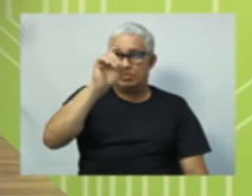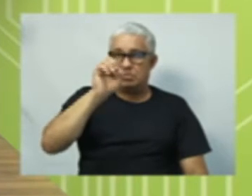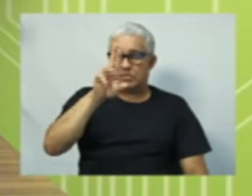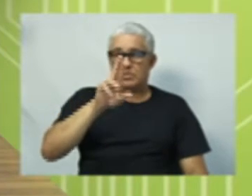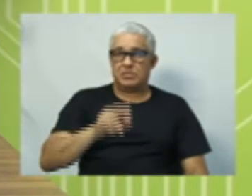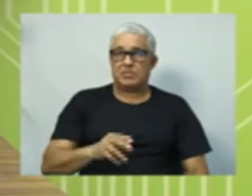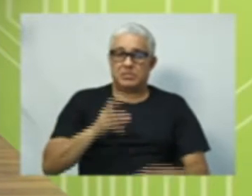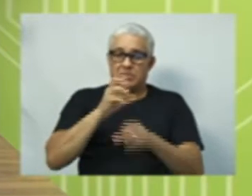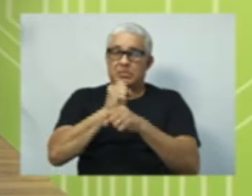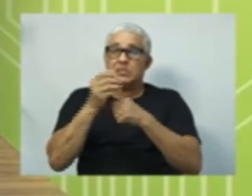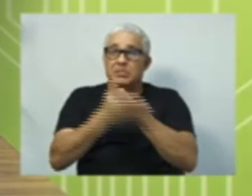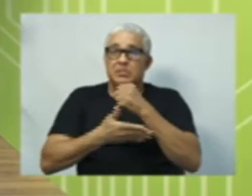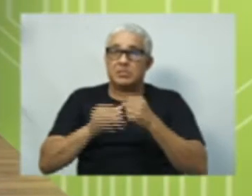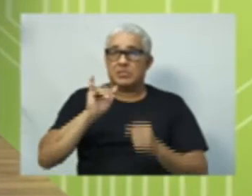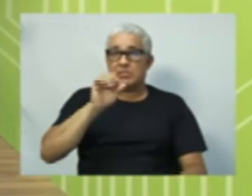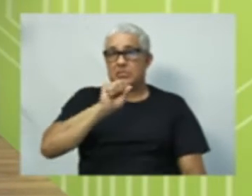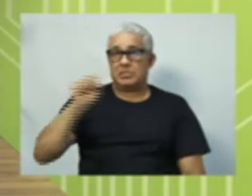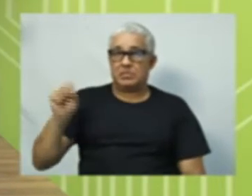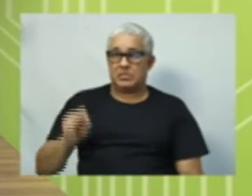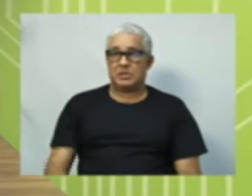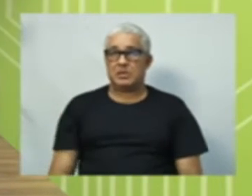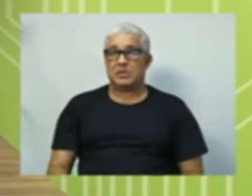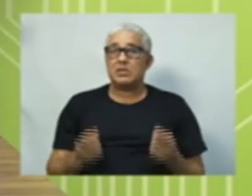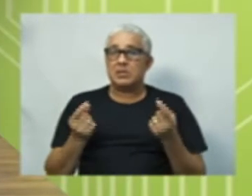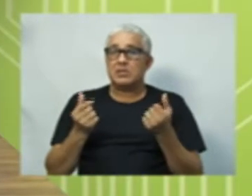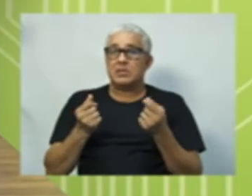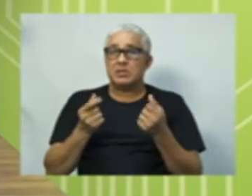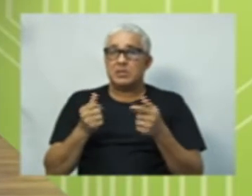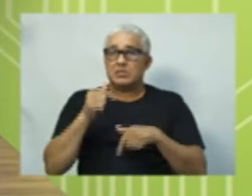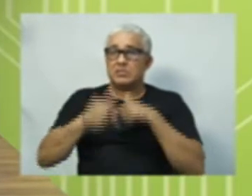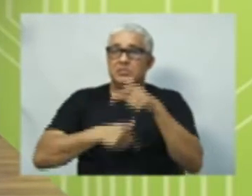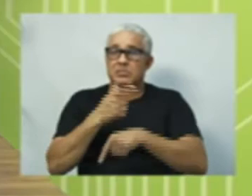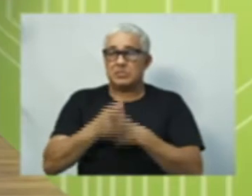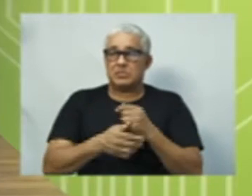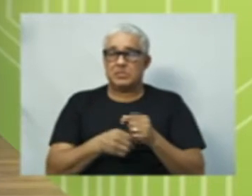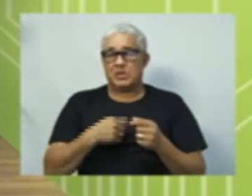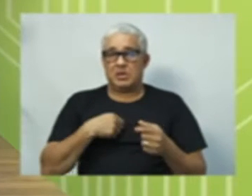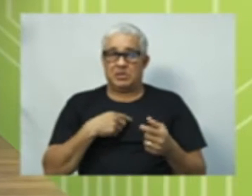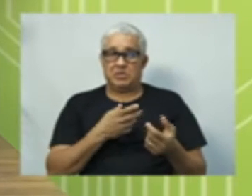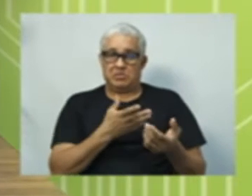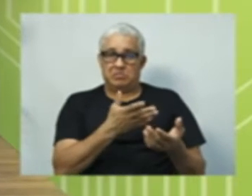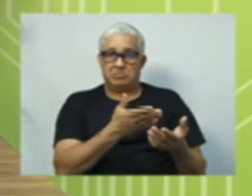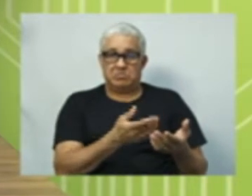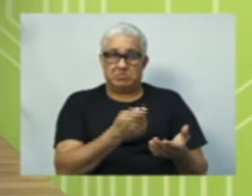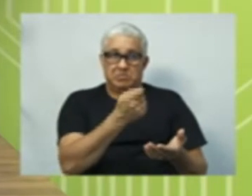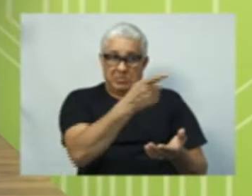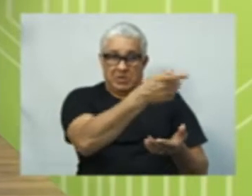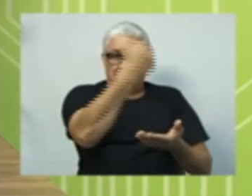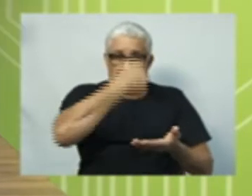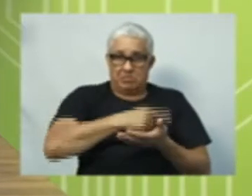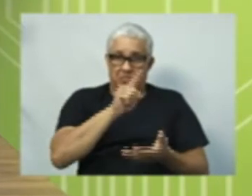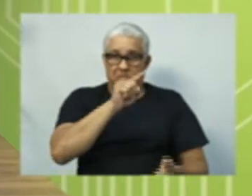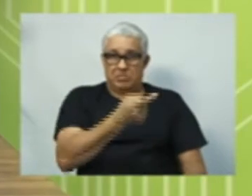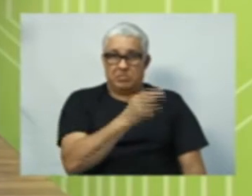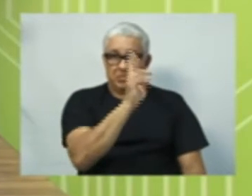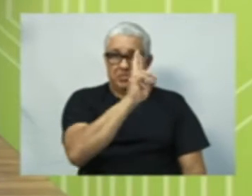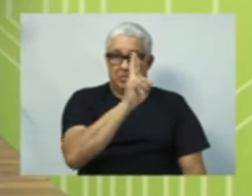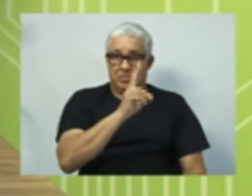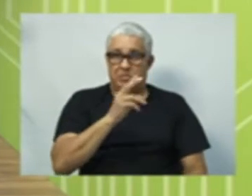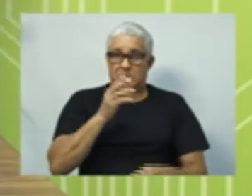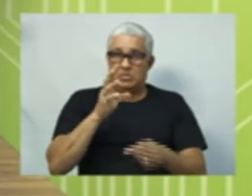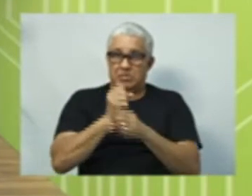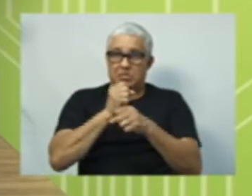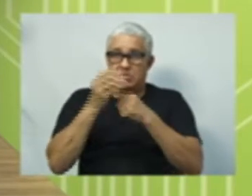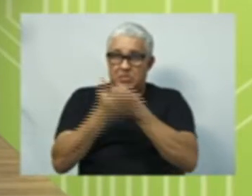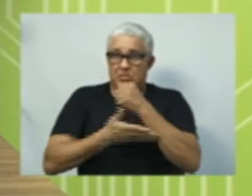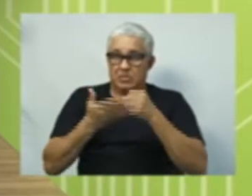caso do ISS, é o preço do serviço cobrado. Se você cobrou R$1.000, então a base de cálculo vai ser os R$1.000